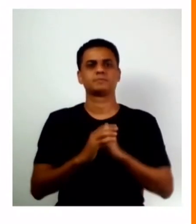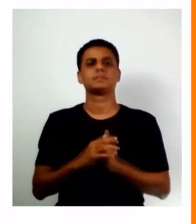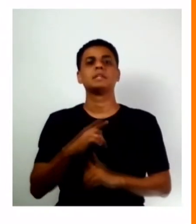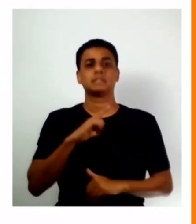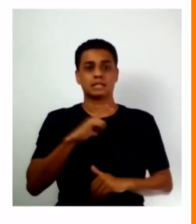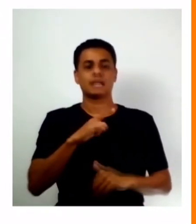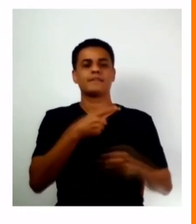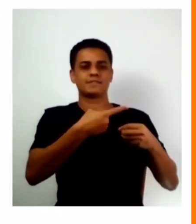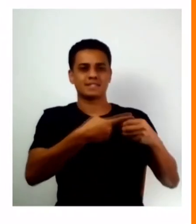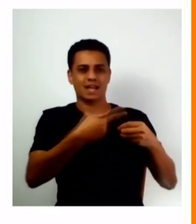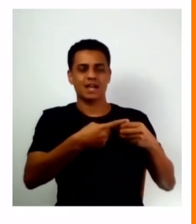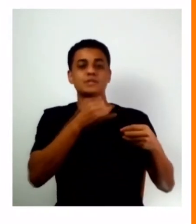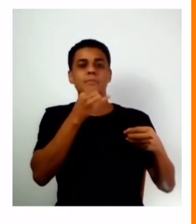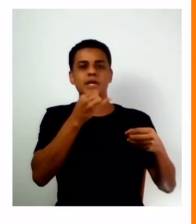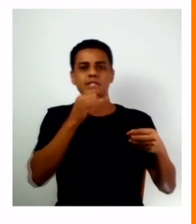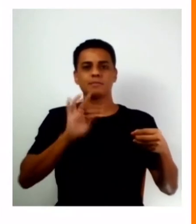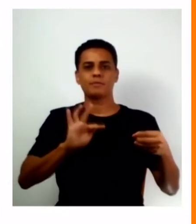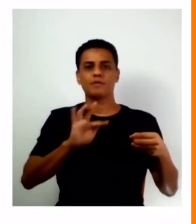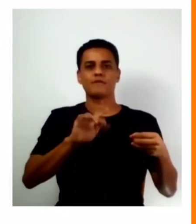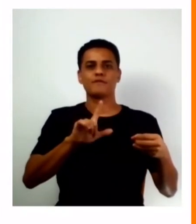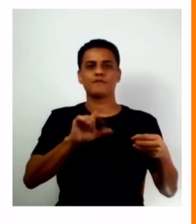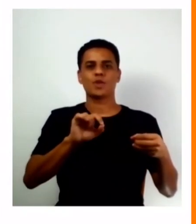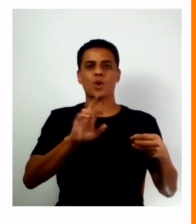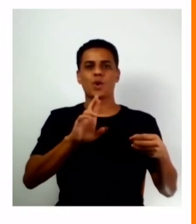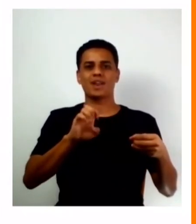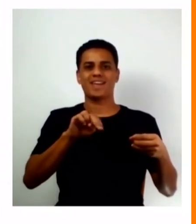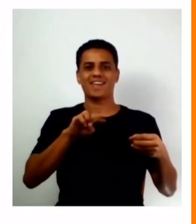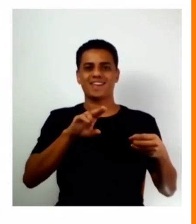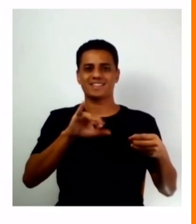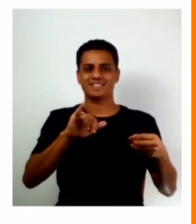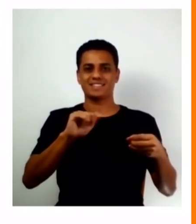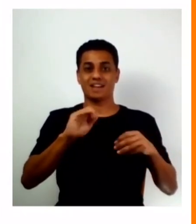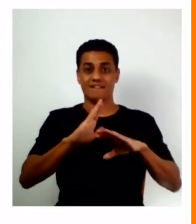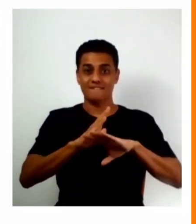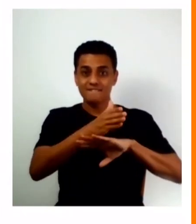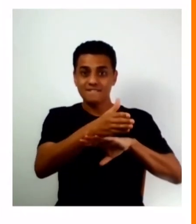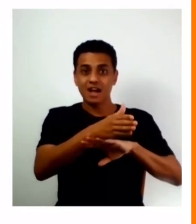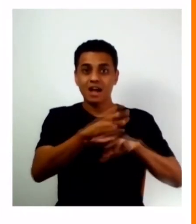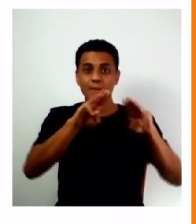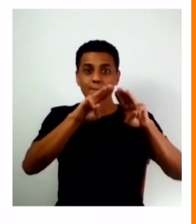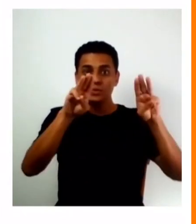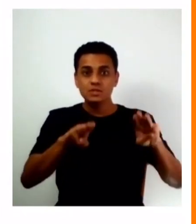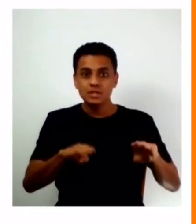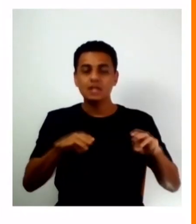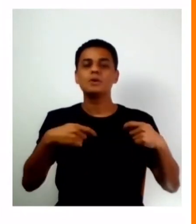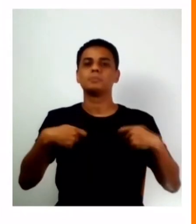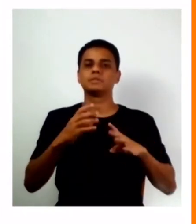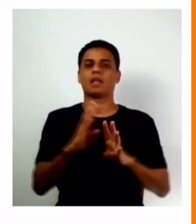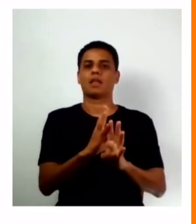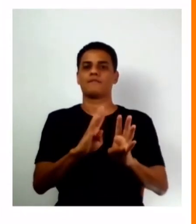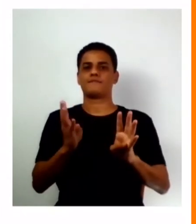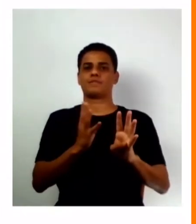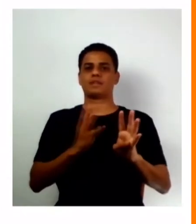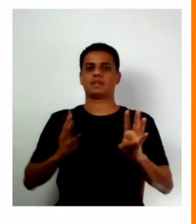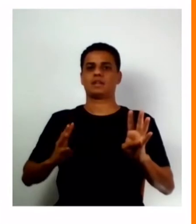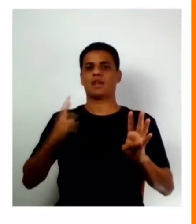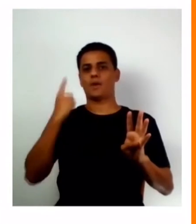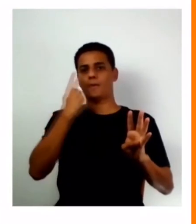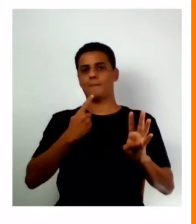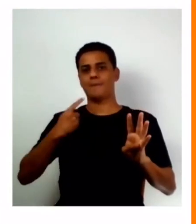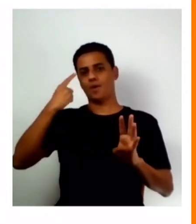Florencia, para entrar em um museu de Florencia tens que fazer uma hora e meia de cola. E é um desastre.